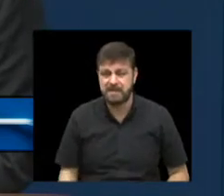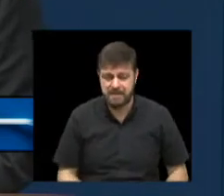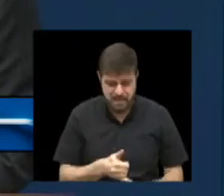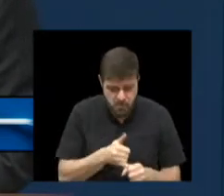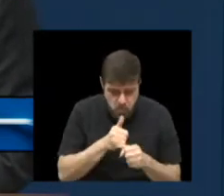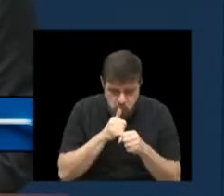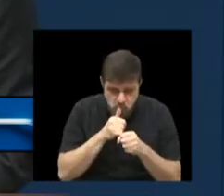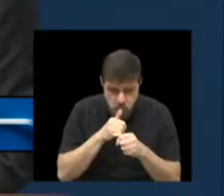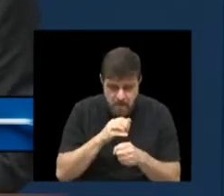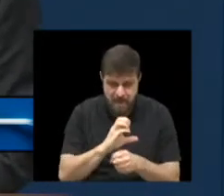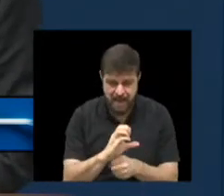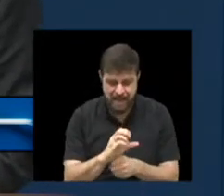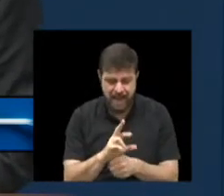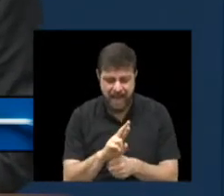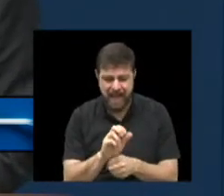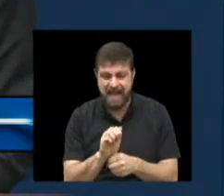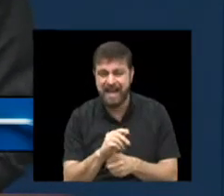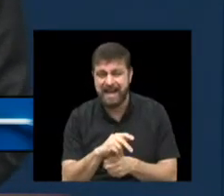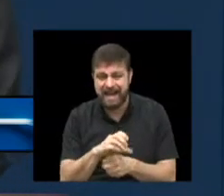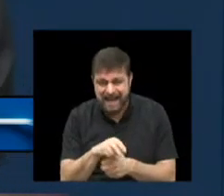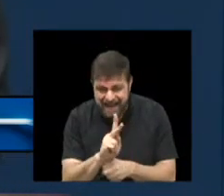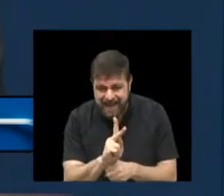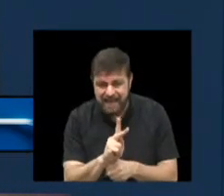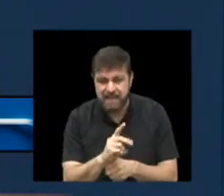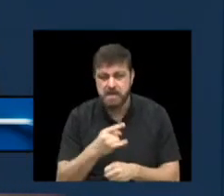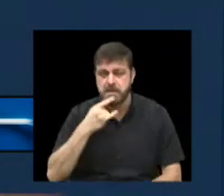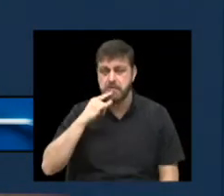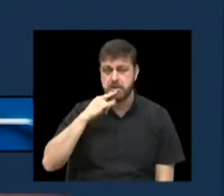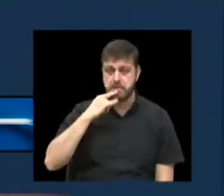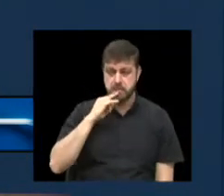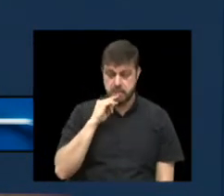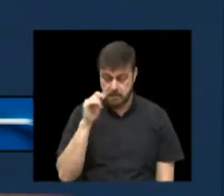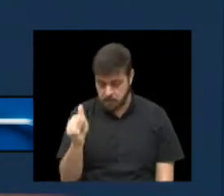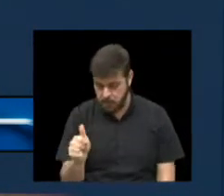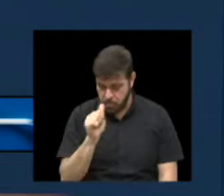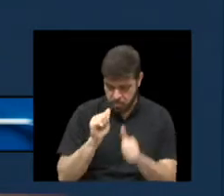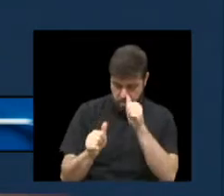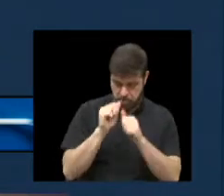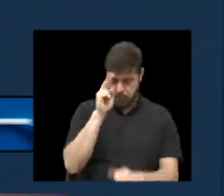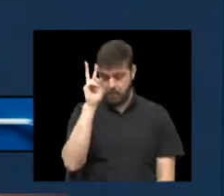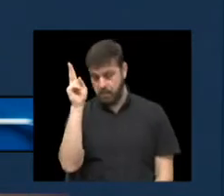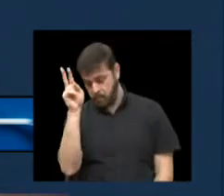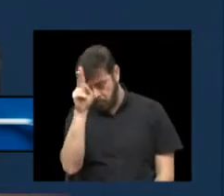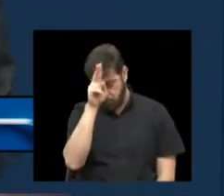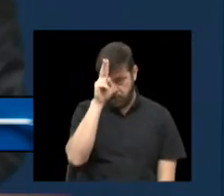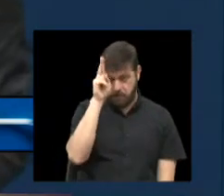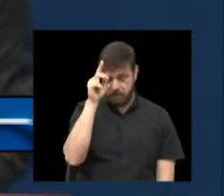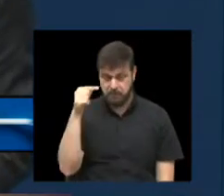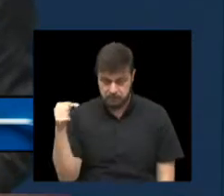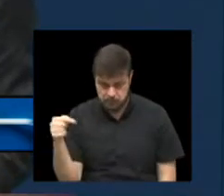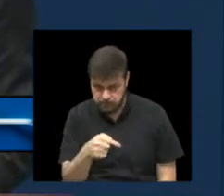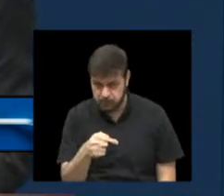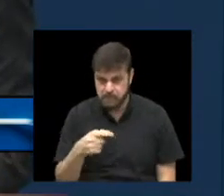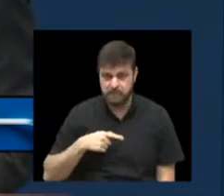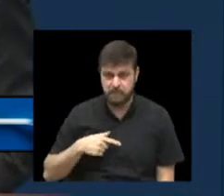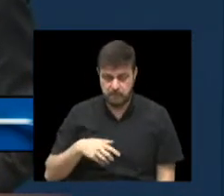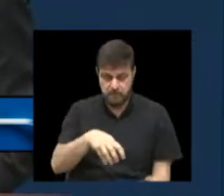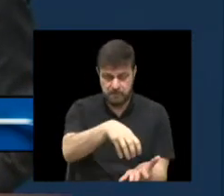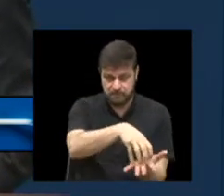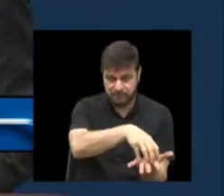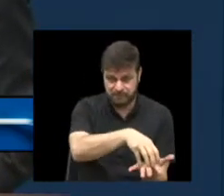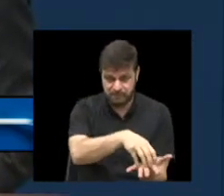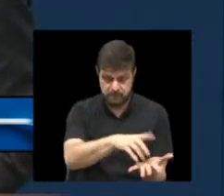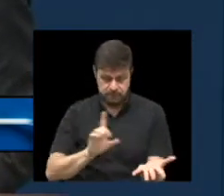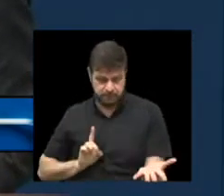crack, toma pinga. Essa é a diferença. Mas quando você vai num centro de tratamento, você encontra lá tanto o